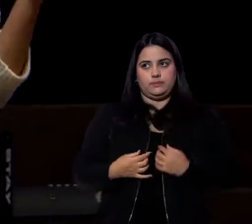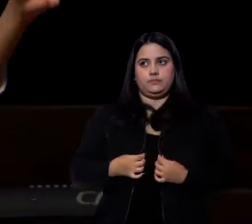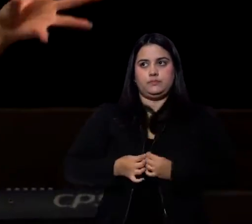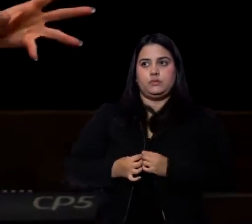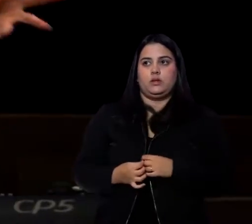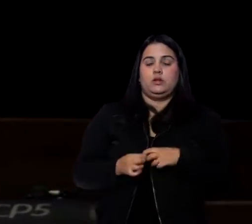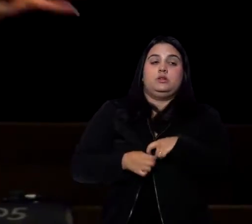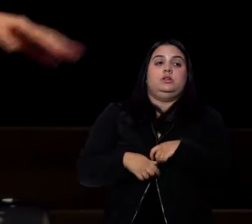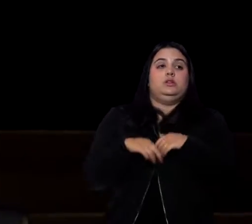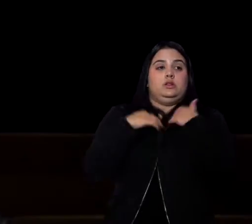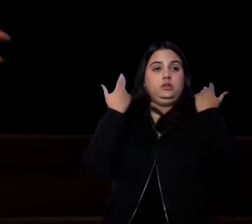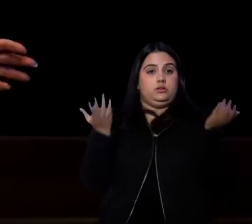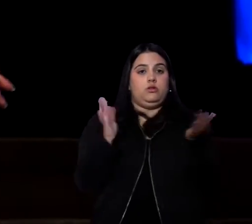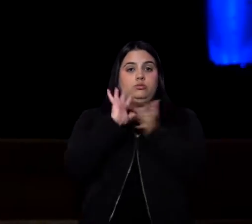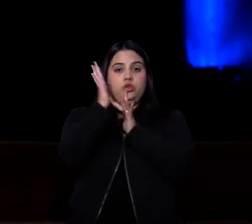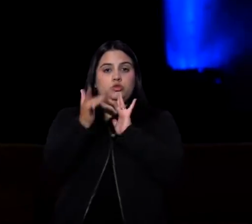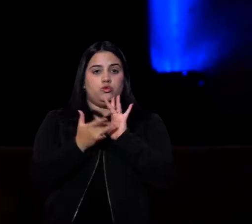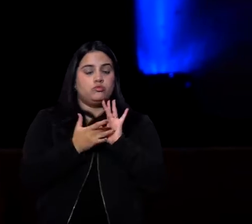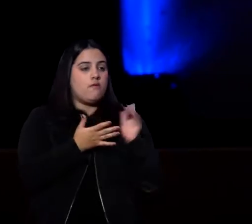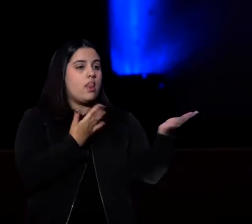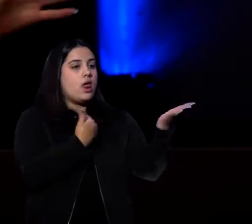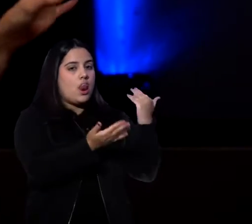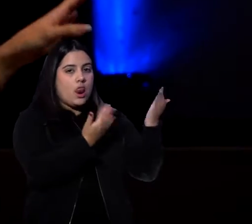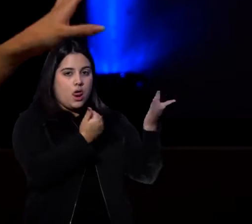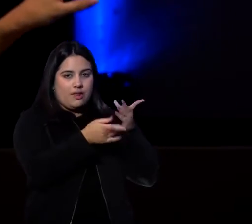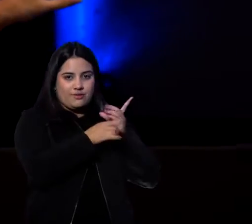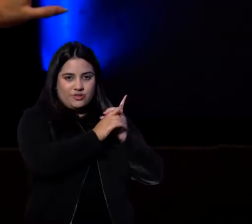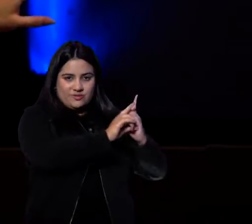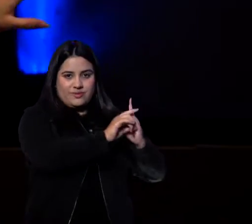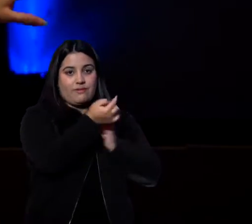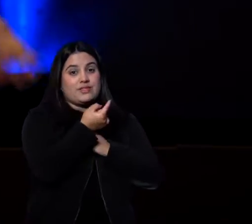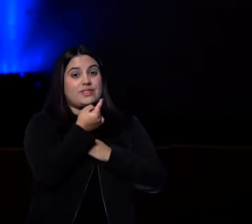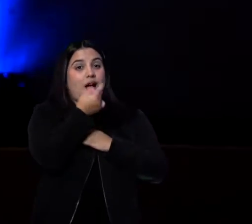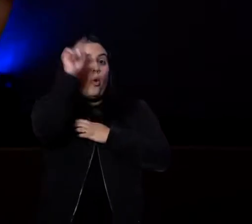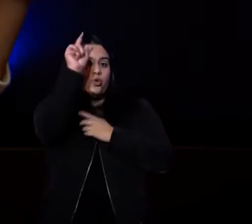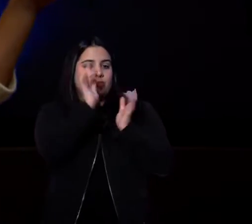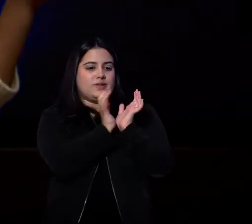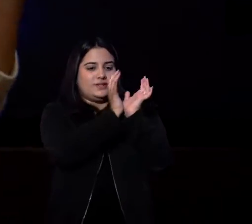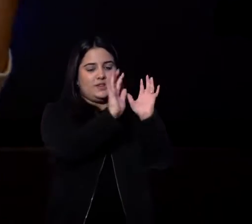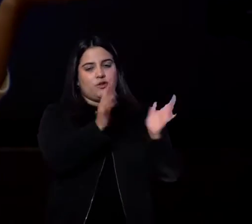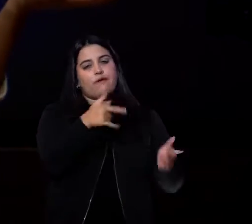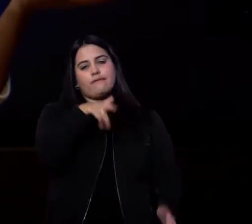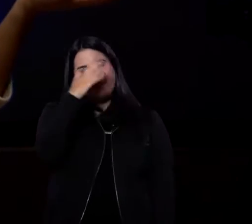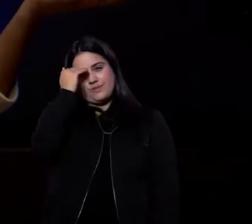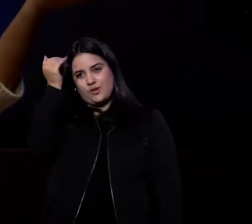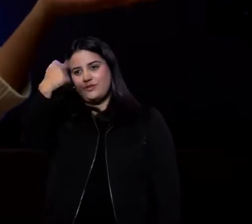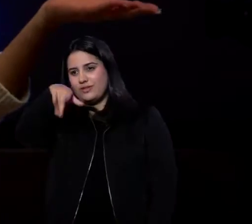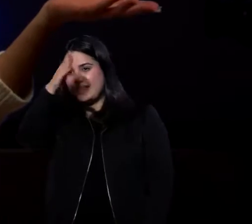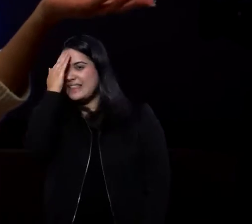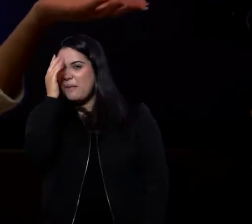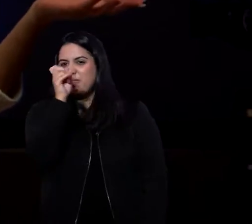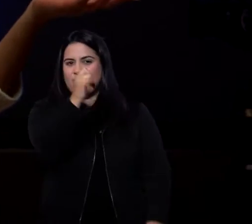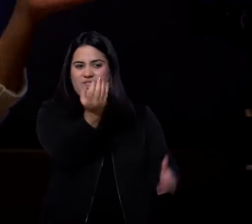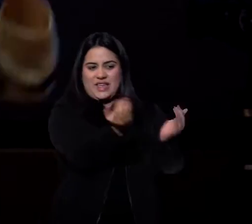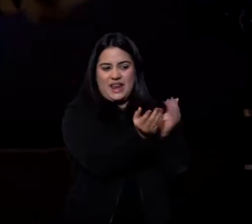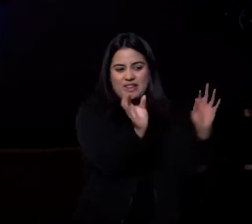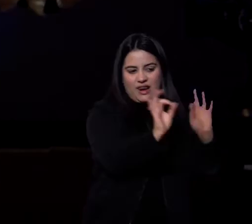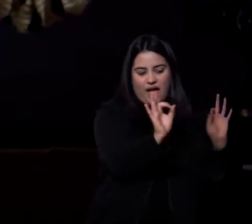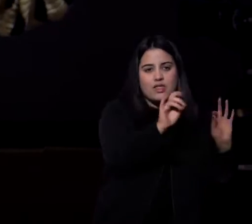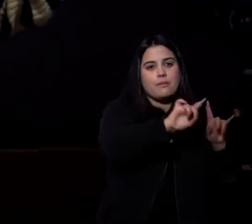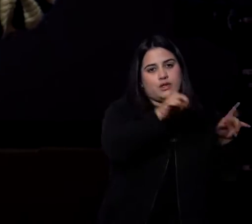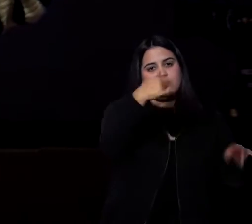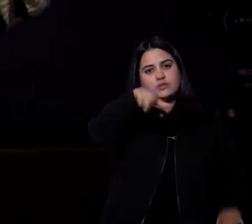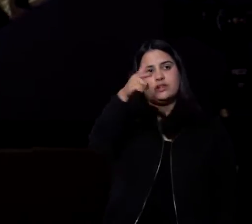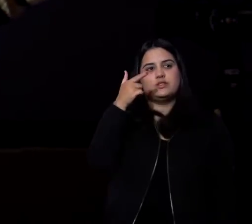estava conversando com os discípulos dele ali, eles estavam na última ceia já, última ceia famosa. Mesmo você não é crente, você conhece a última ceia, que